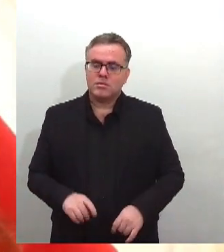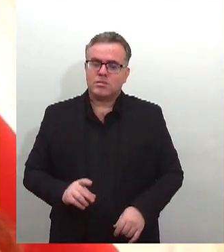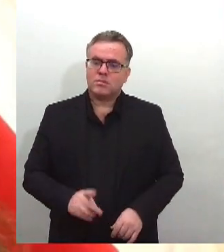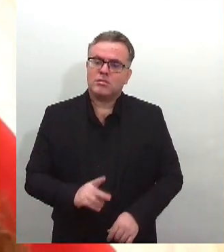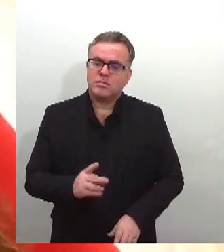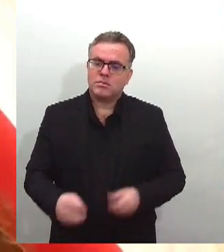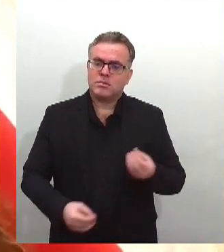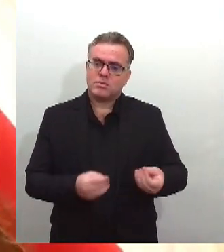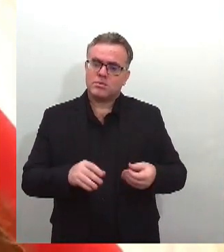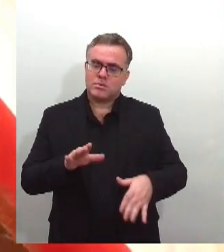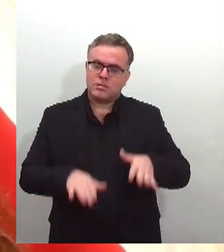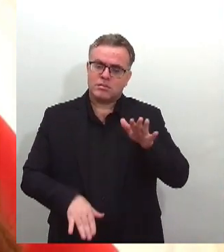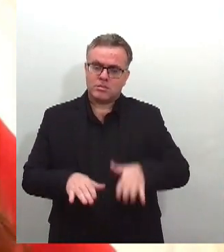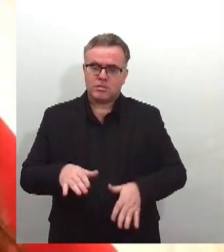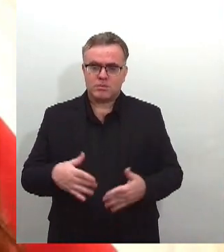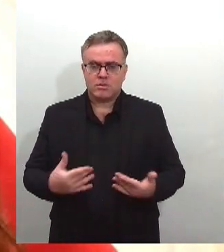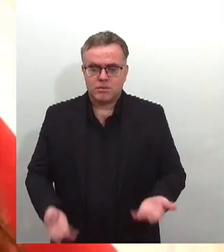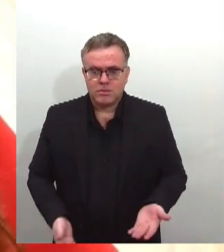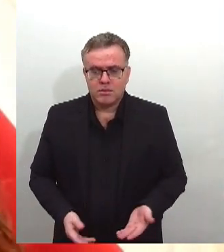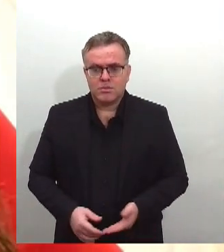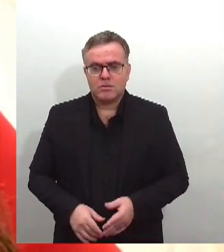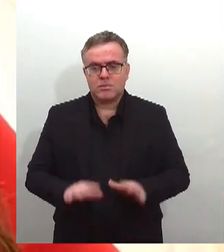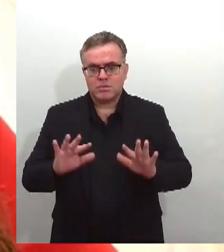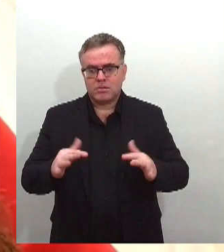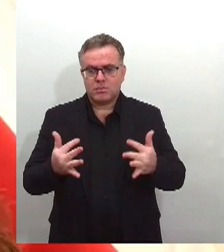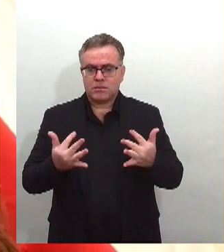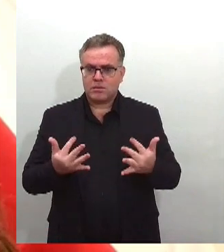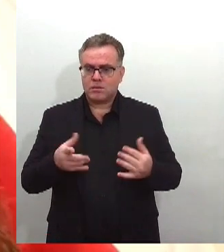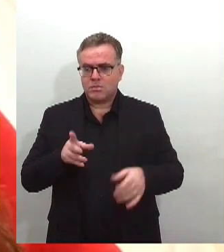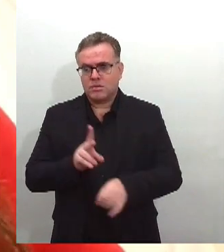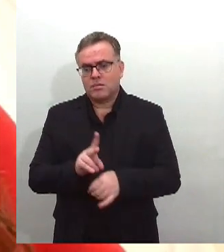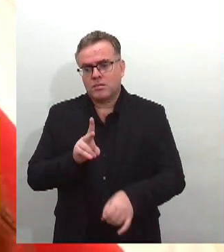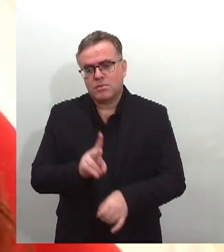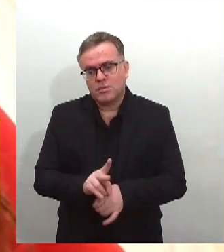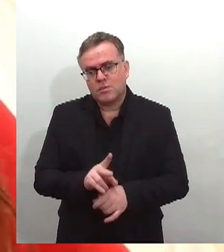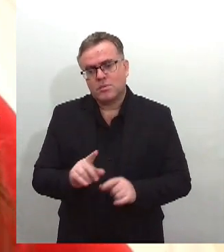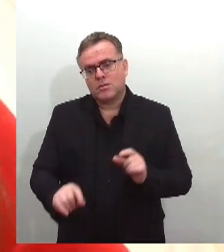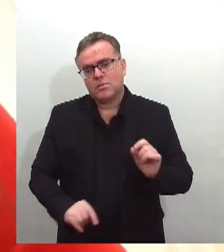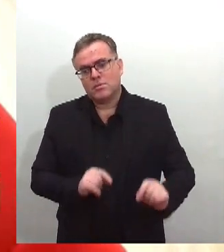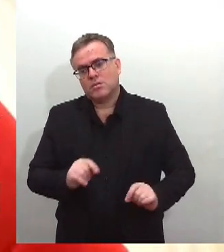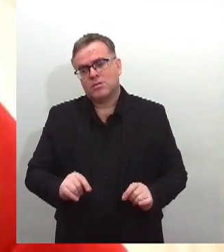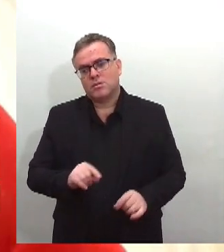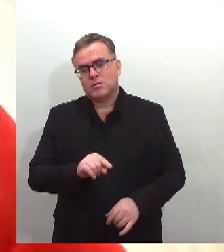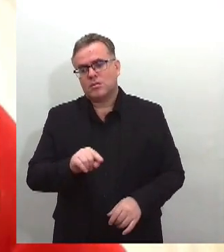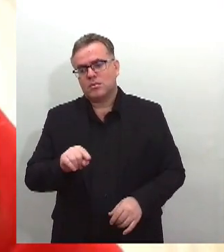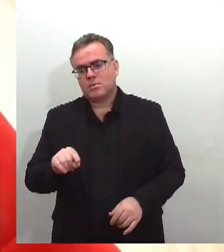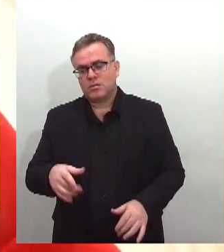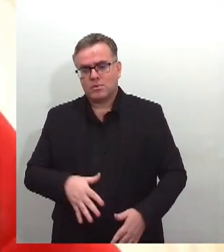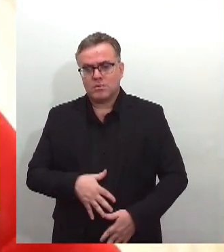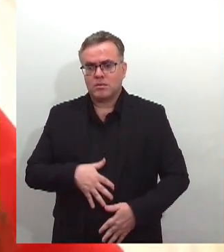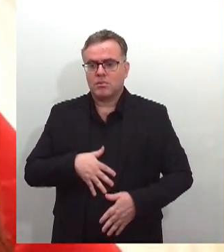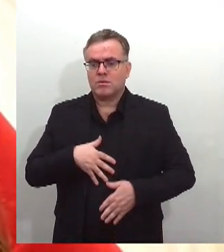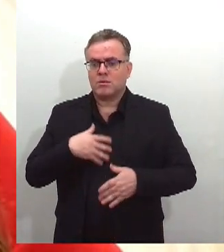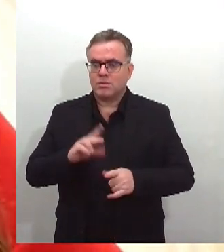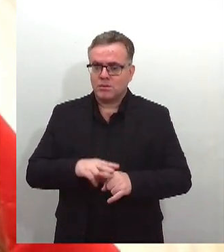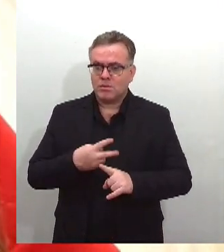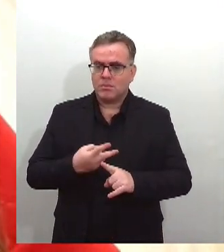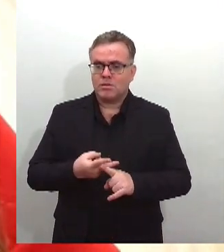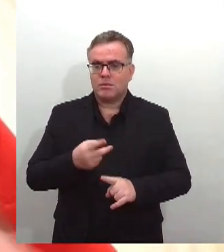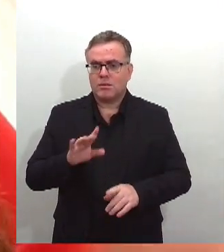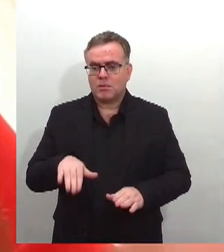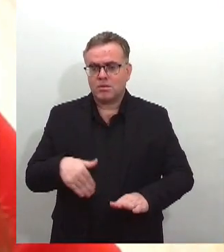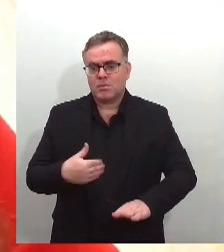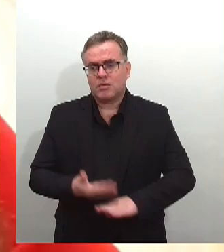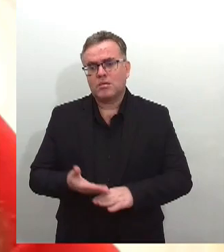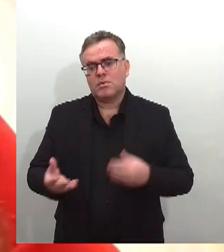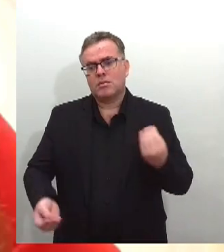quer apenas ser ouvida, ser cuidada, para que essa autoestima dela vá aumentando até que ela realmente consiga se